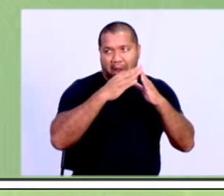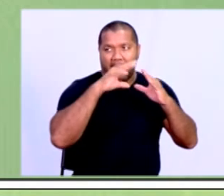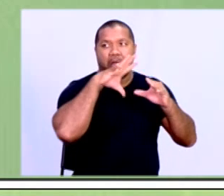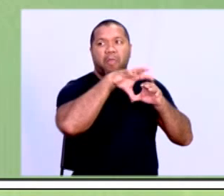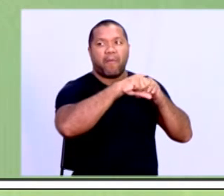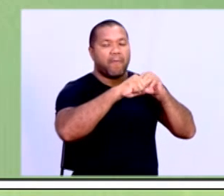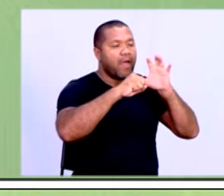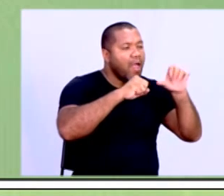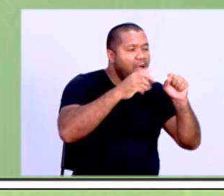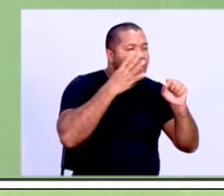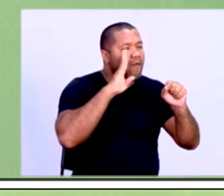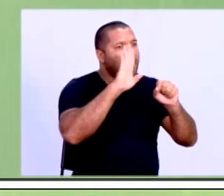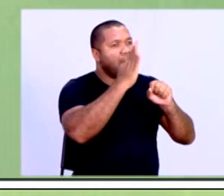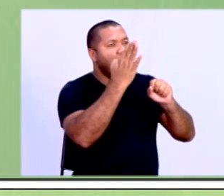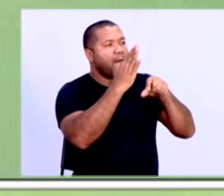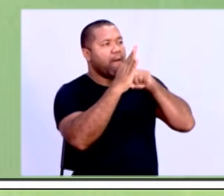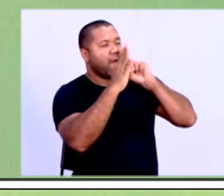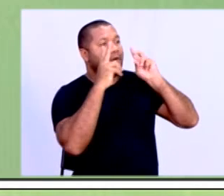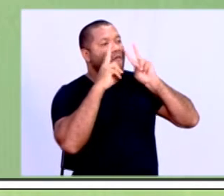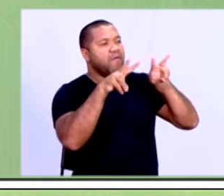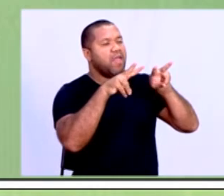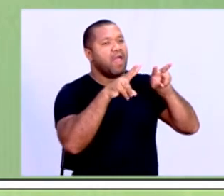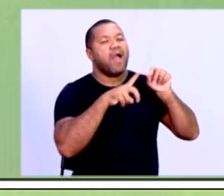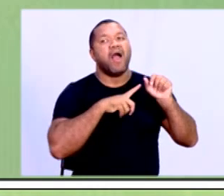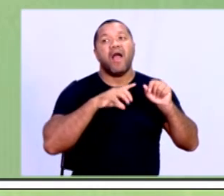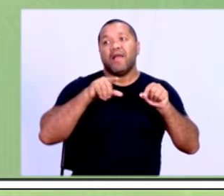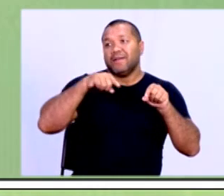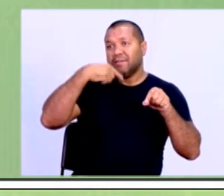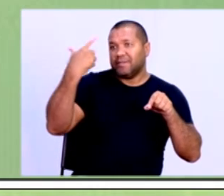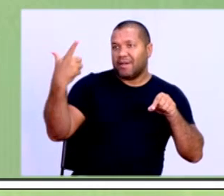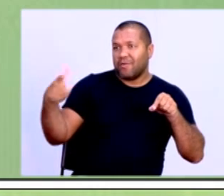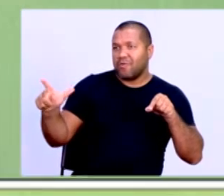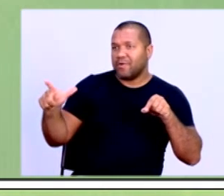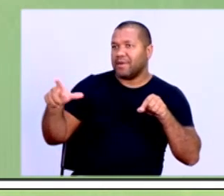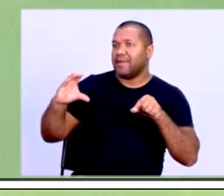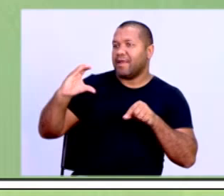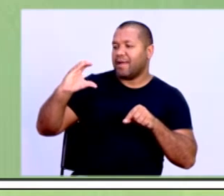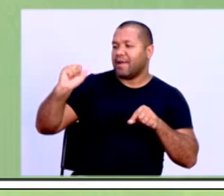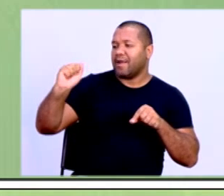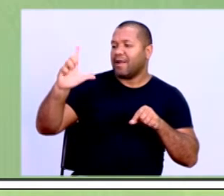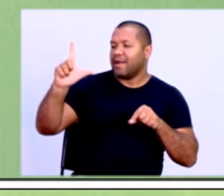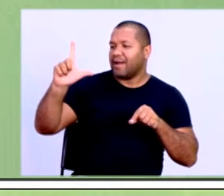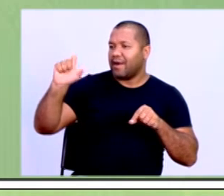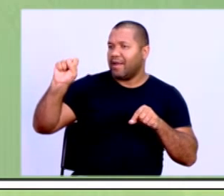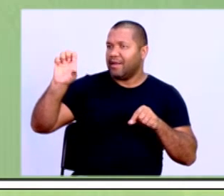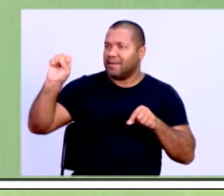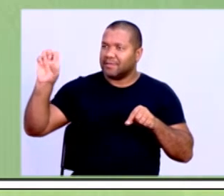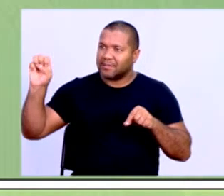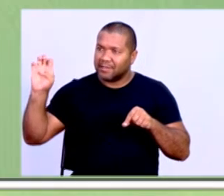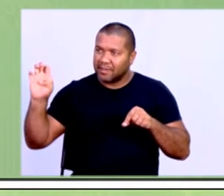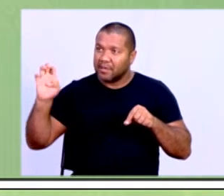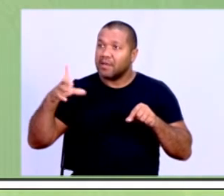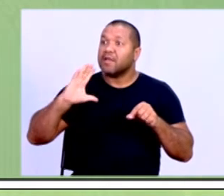casa, eu vejo a casa. E aqui eu tenho a classe, que é a planta